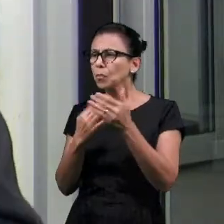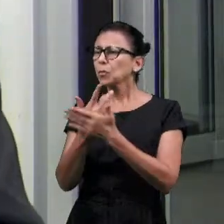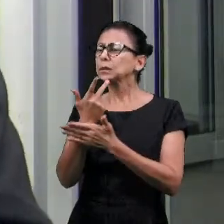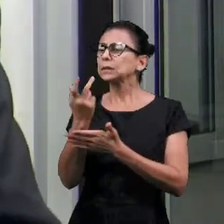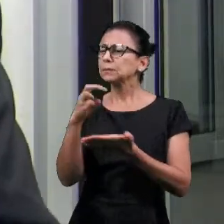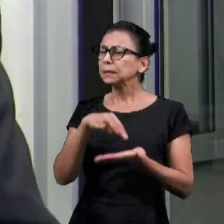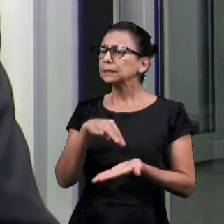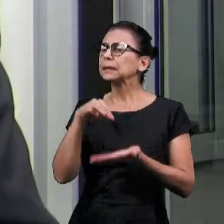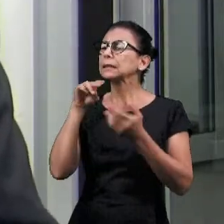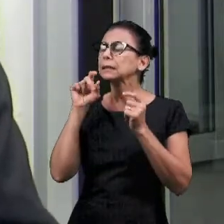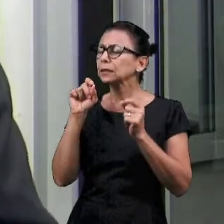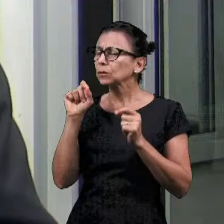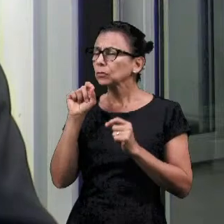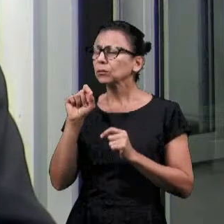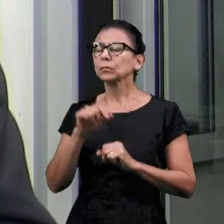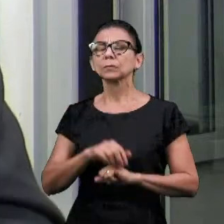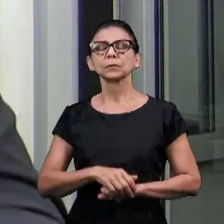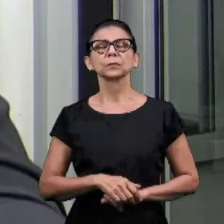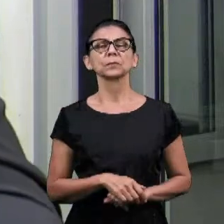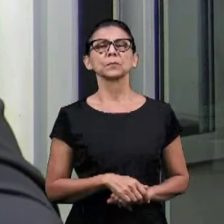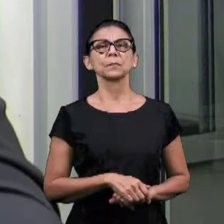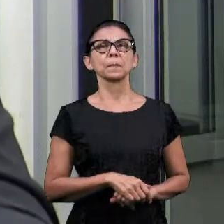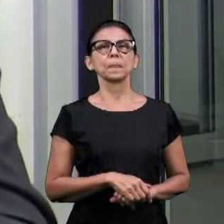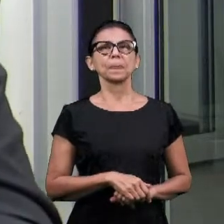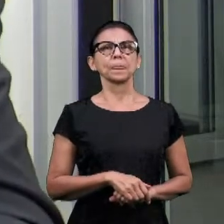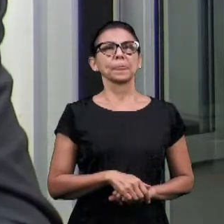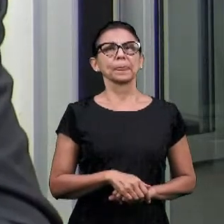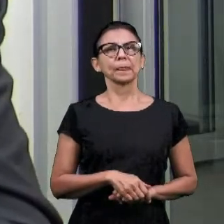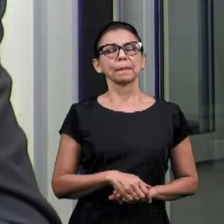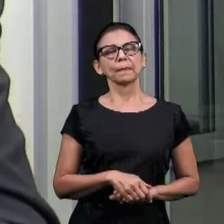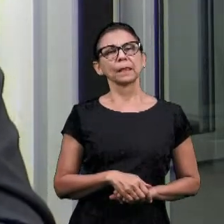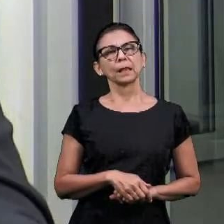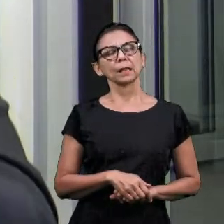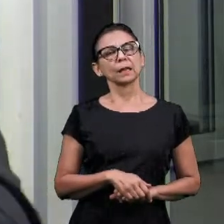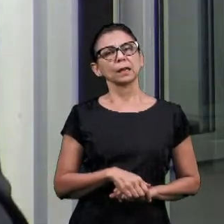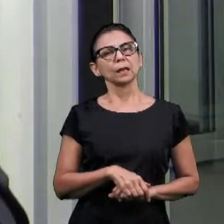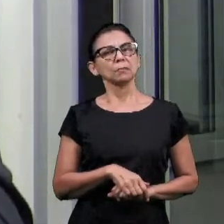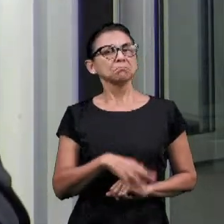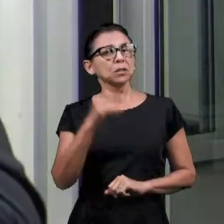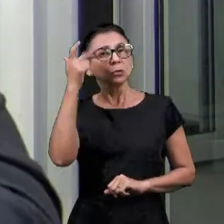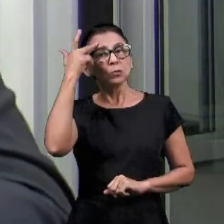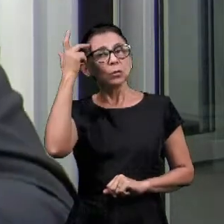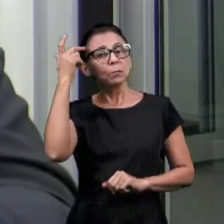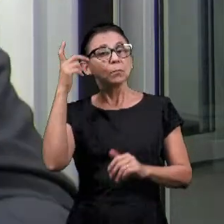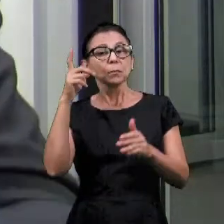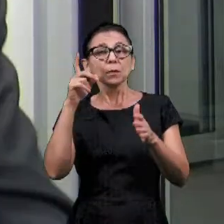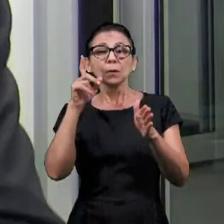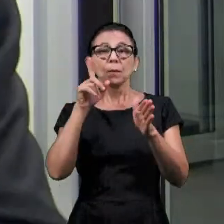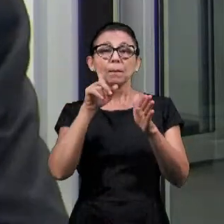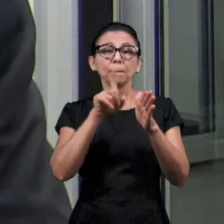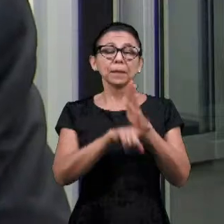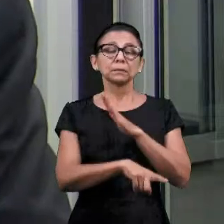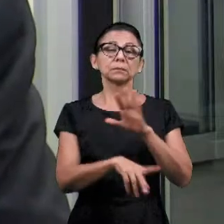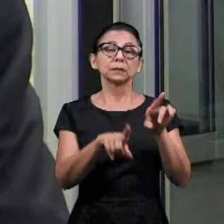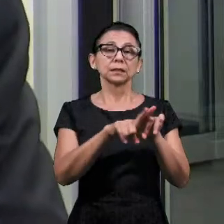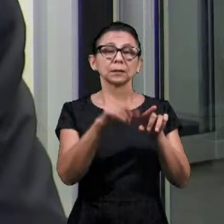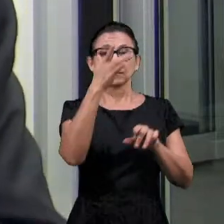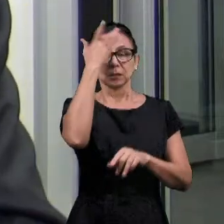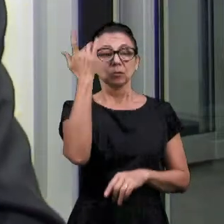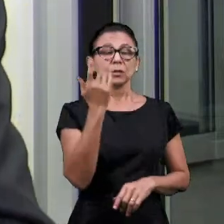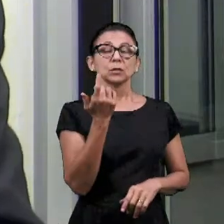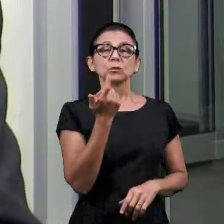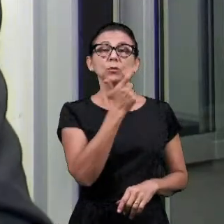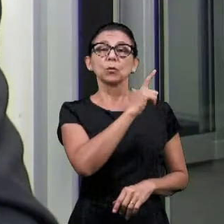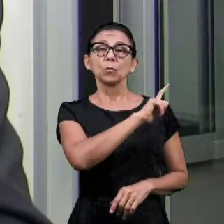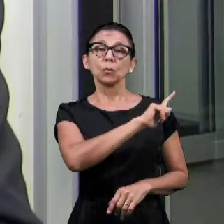como é que é isso? E é muito comum eles perguntarem, e é muito comum aquelas pessoas que vêm de outros meios evangélicos,